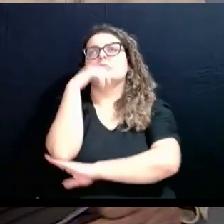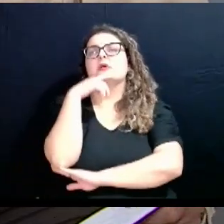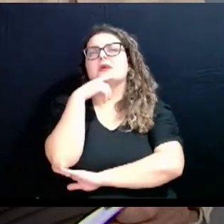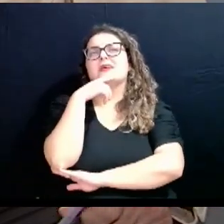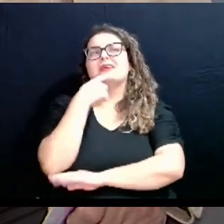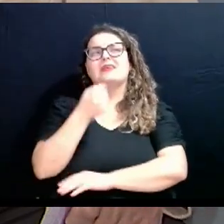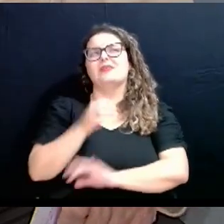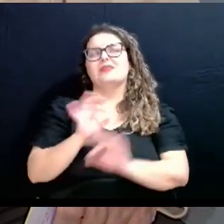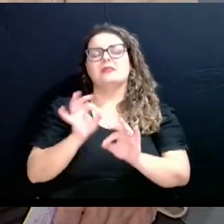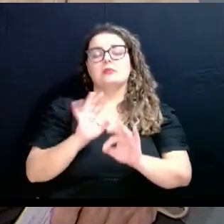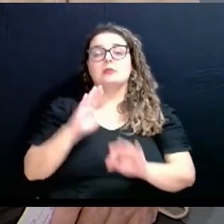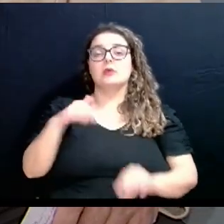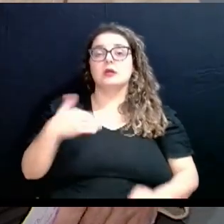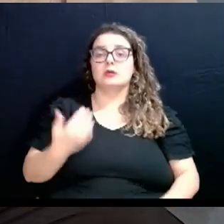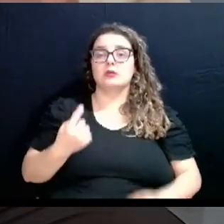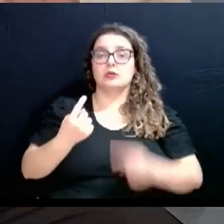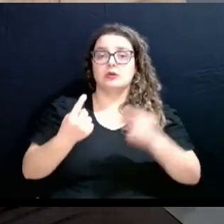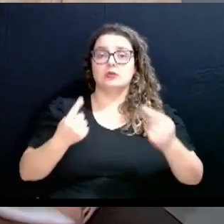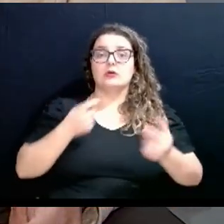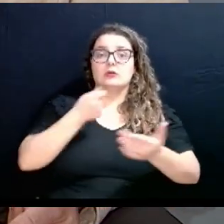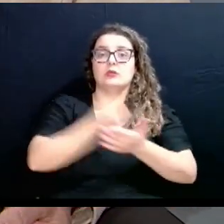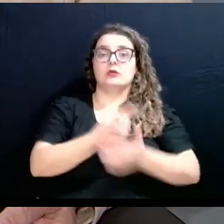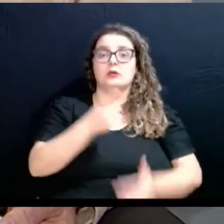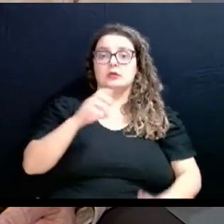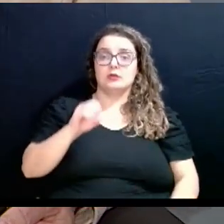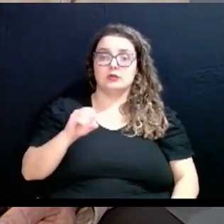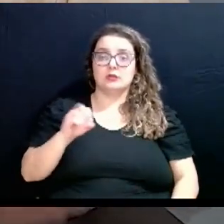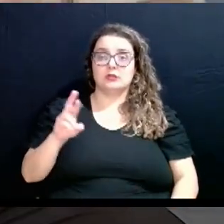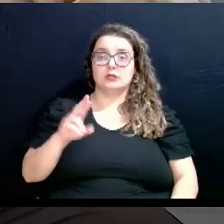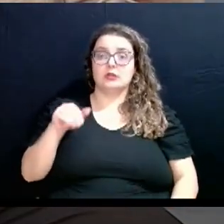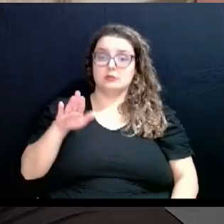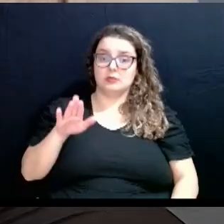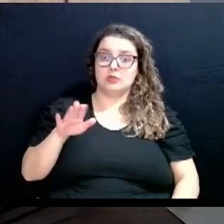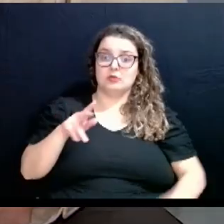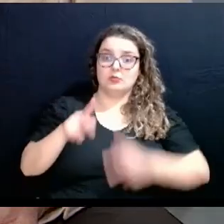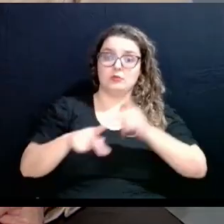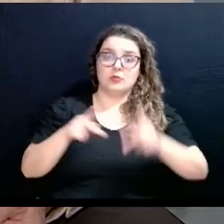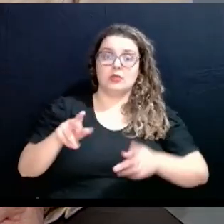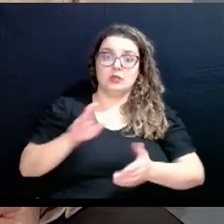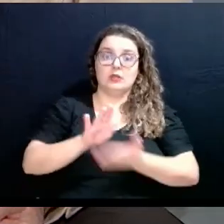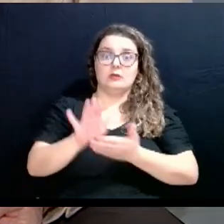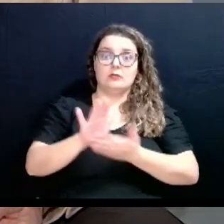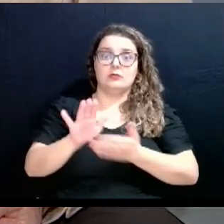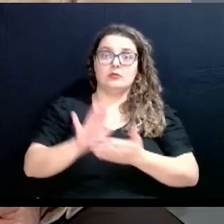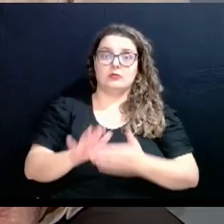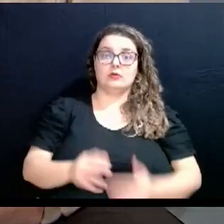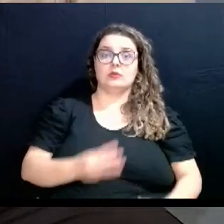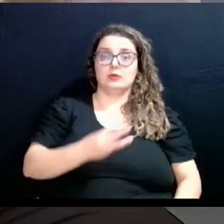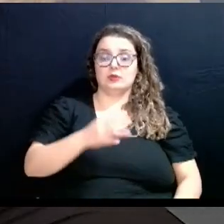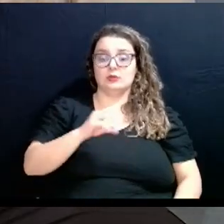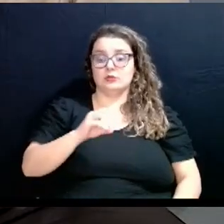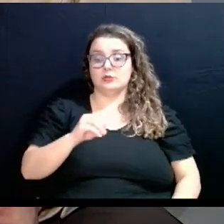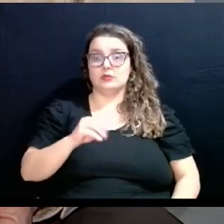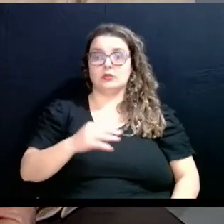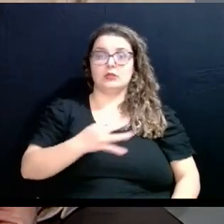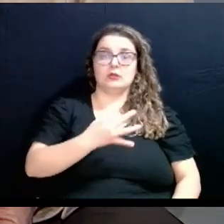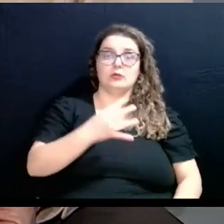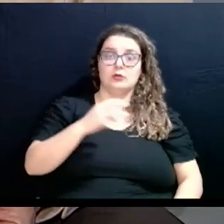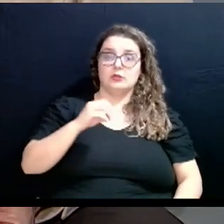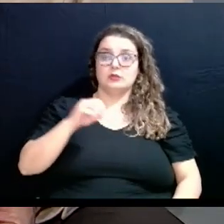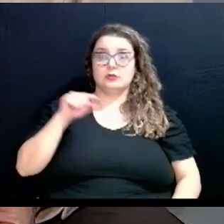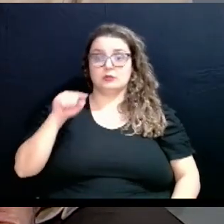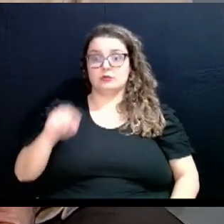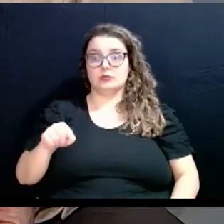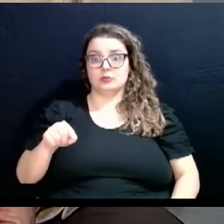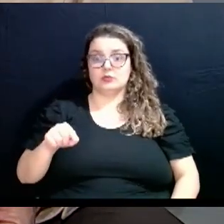pensar, falar assim, não é quase nada. Mas quando cada um paga R$10 a mais, você tem uma população que consome de umas 300,